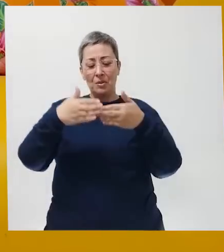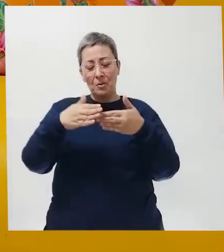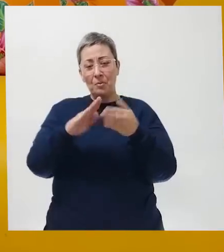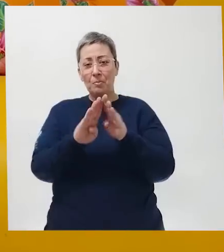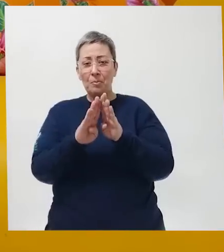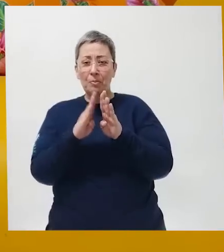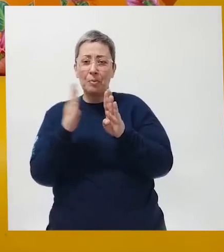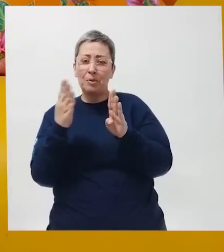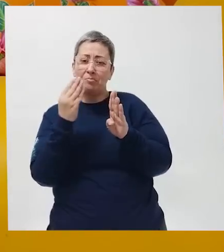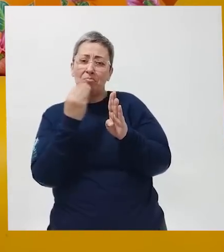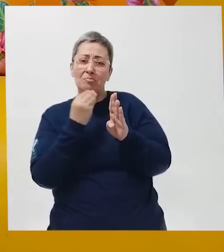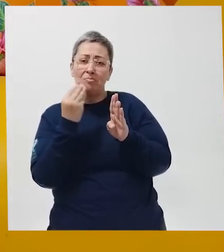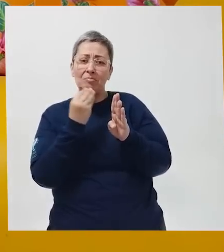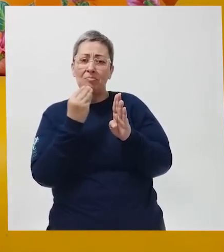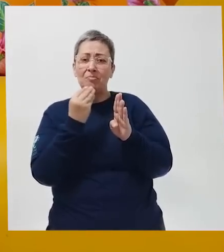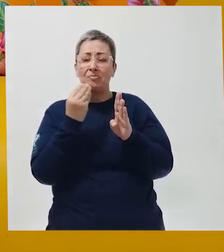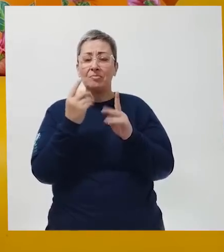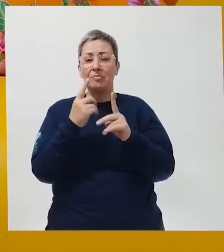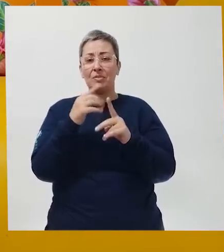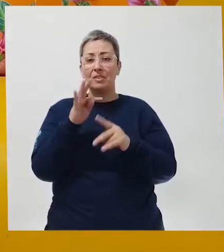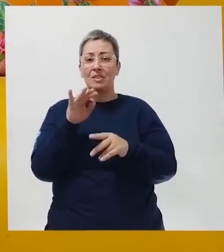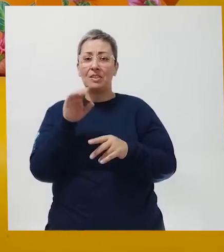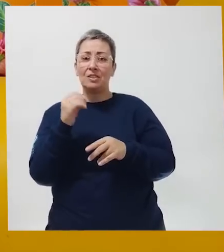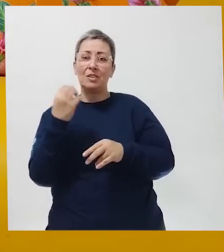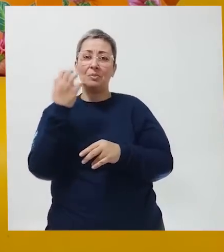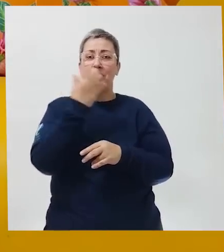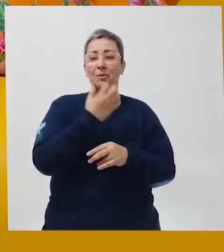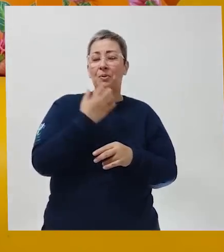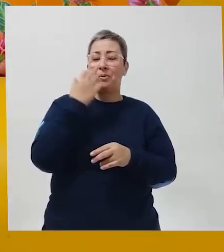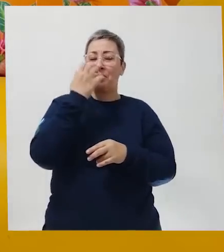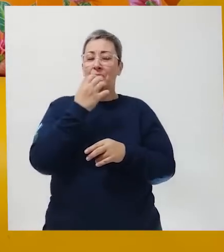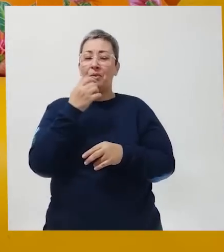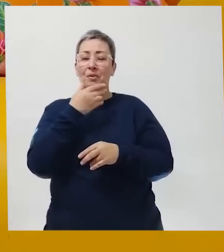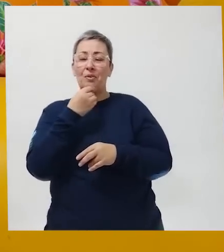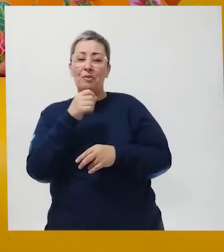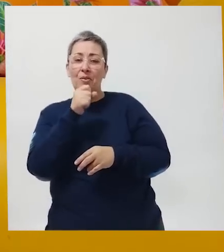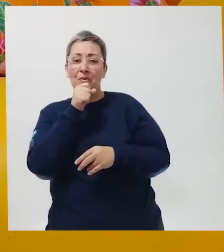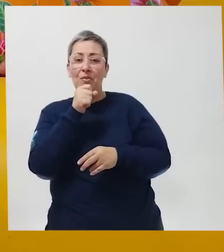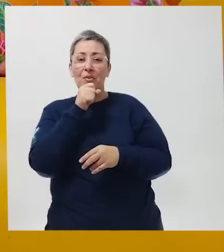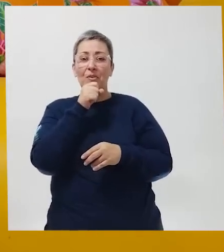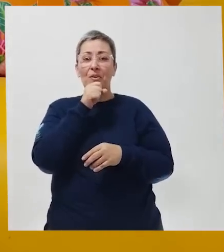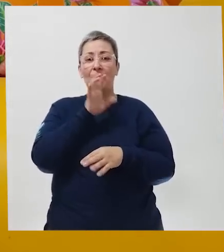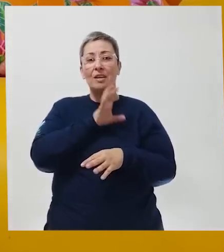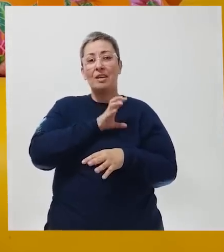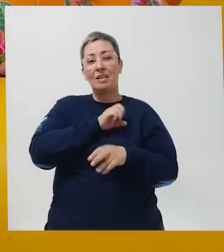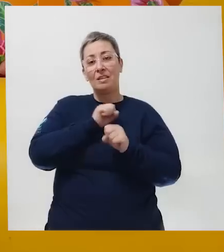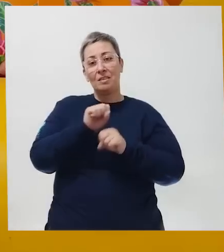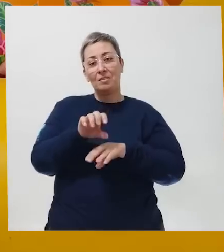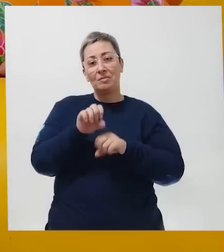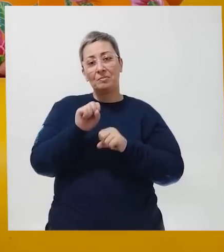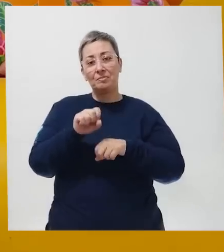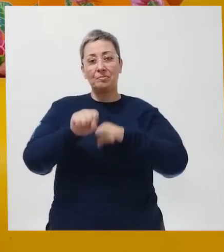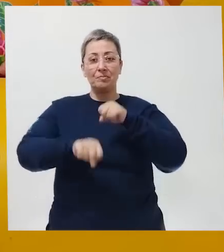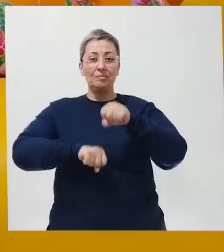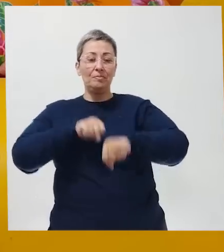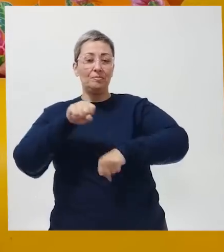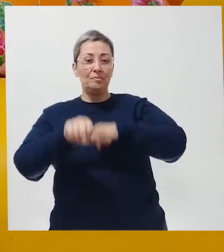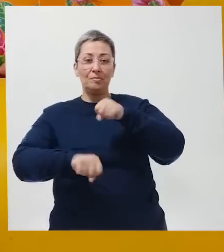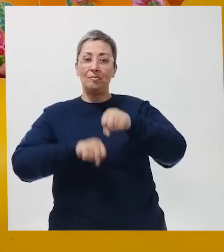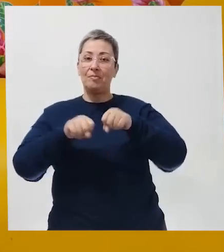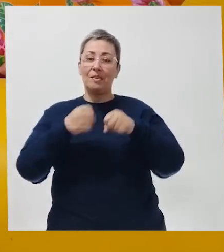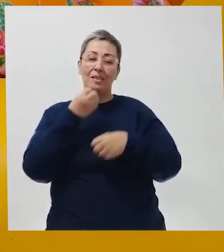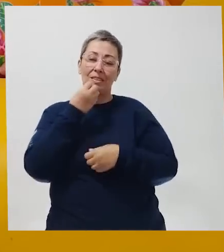rua tem um muro com um portãozinho frágil. Tino cantarola músicas que o avô gosta de